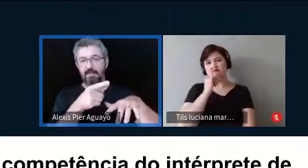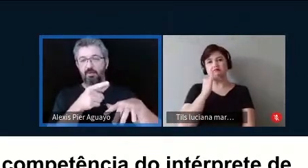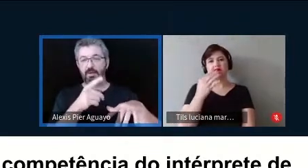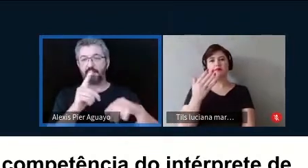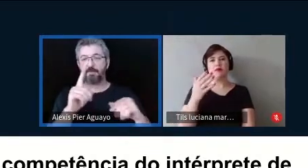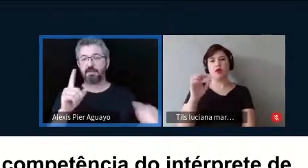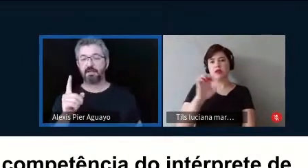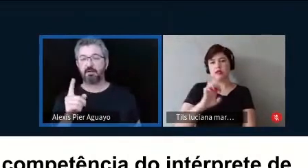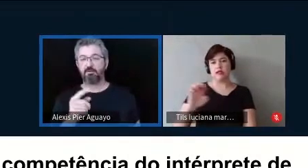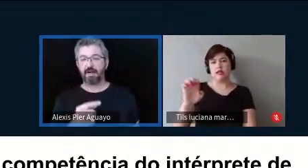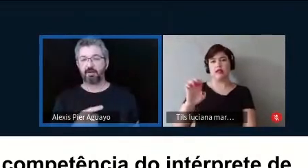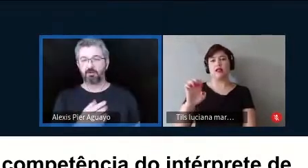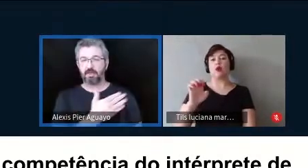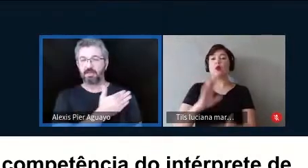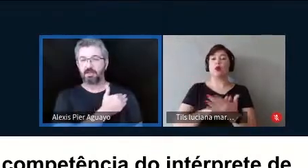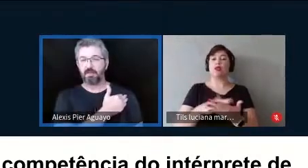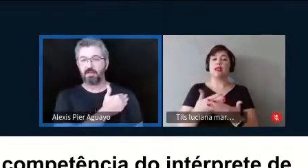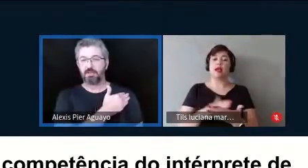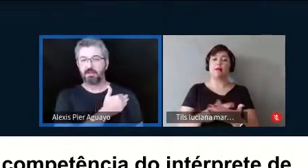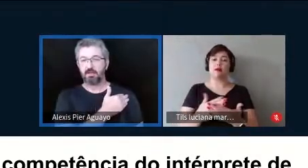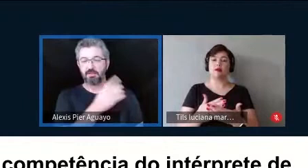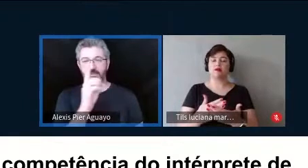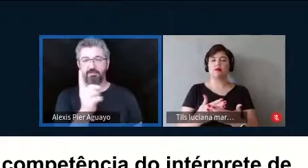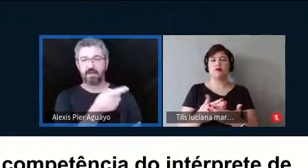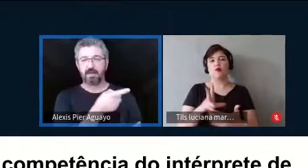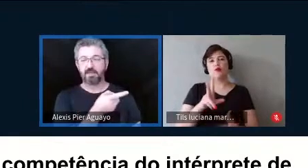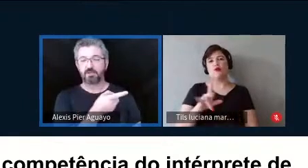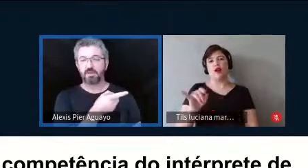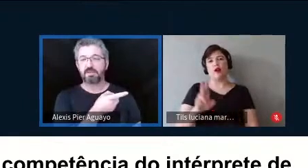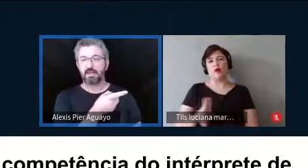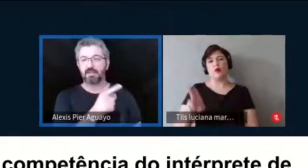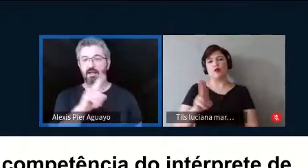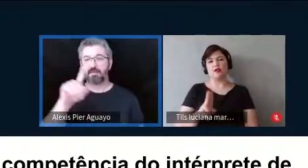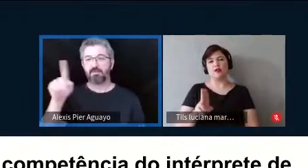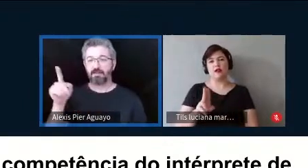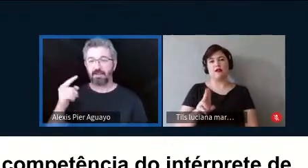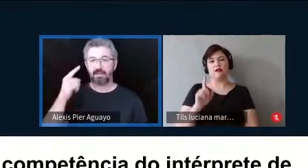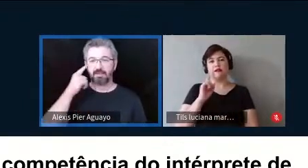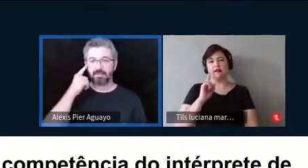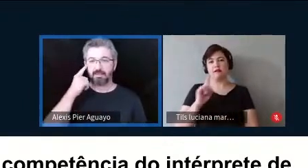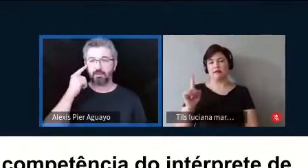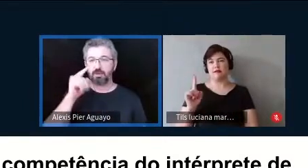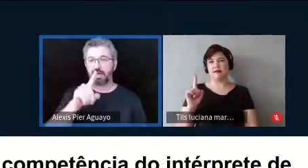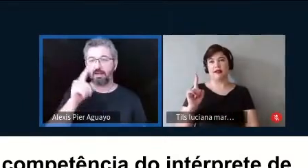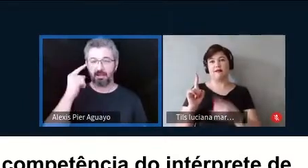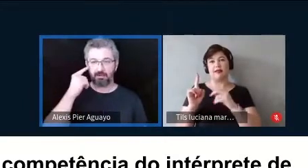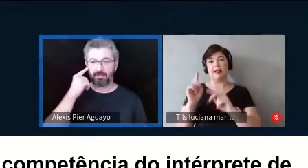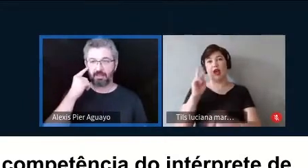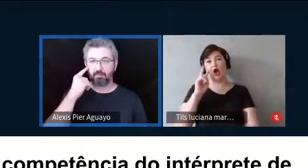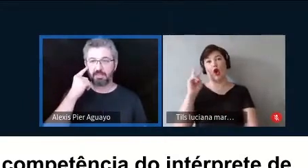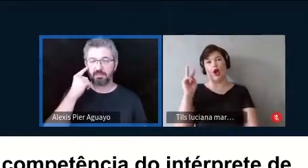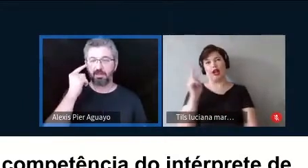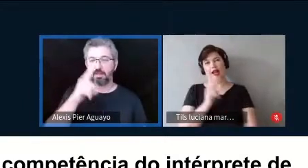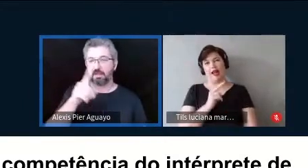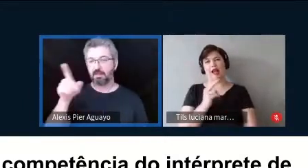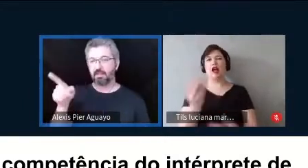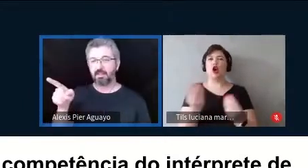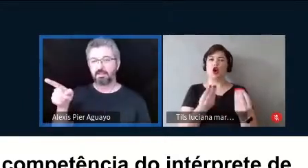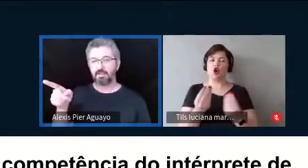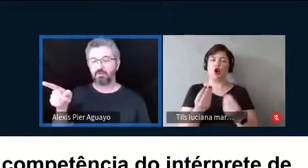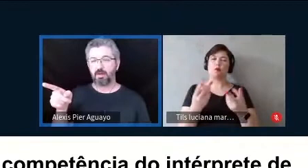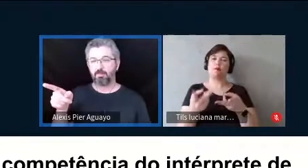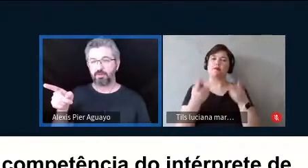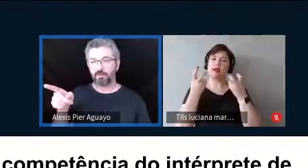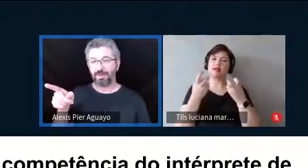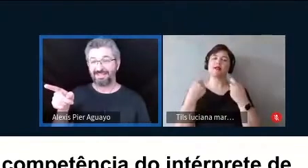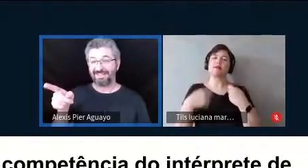da esquerda, o intérprete, ele não vai automaticamente se virar para a sua esquerda, ele vai ter que se situar, ele vai ter que perceber que